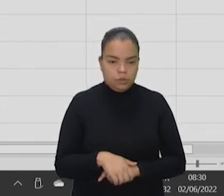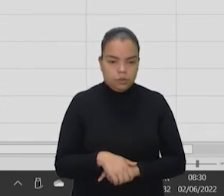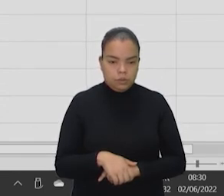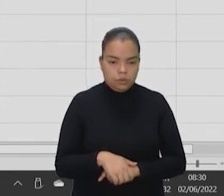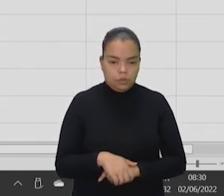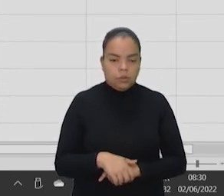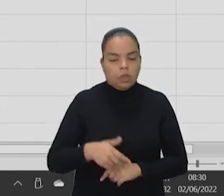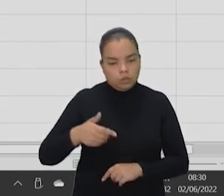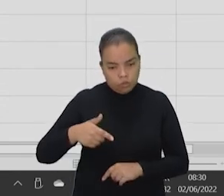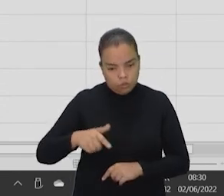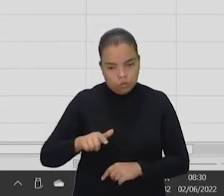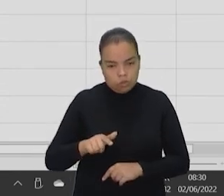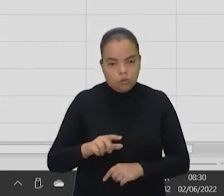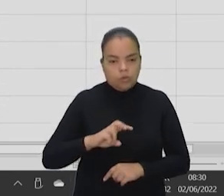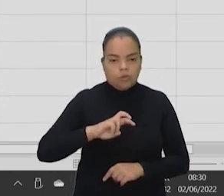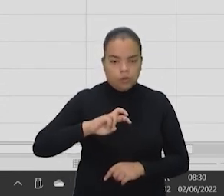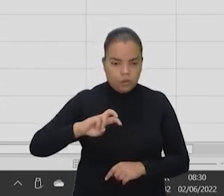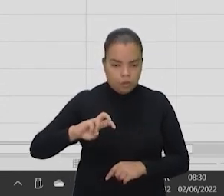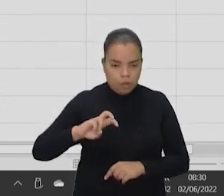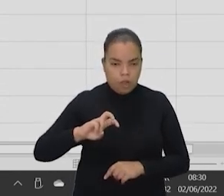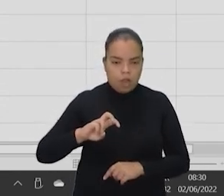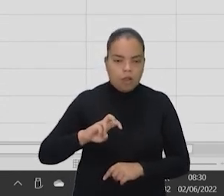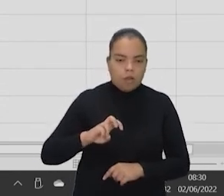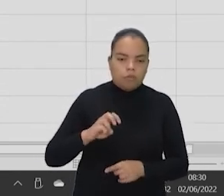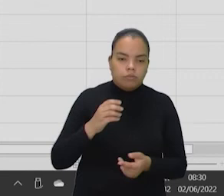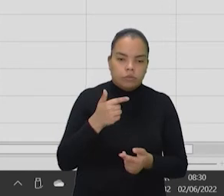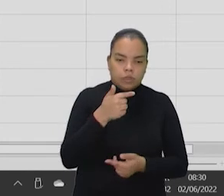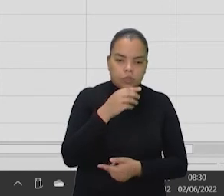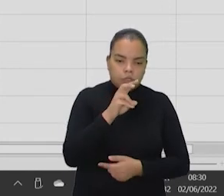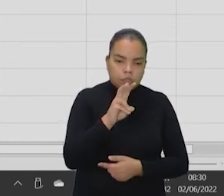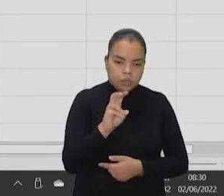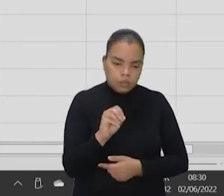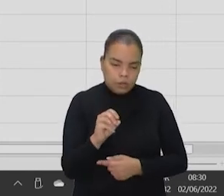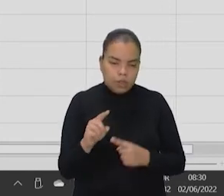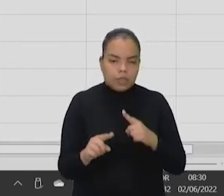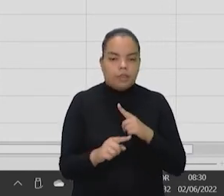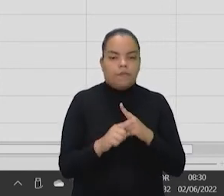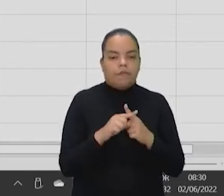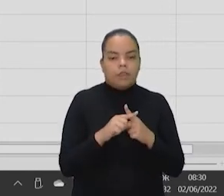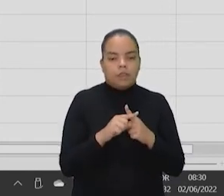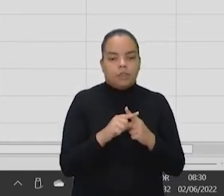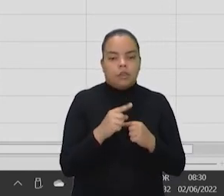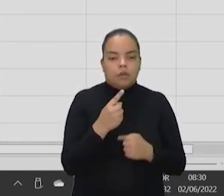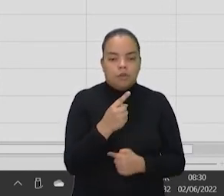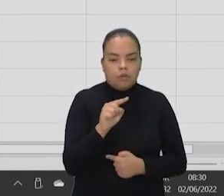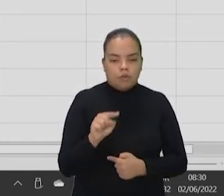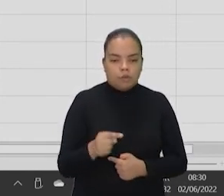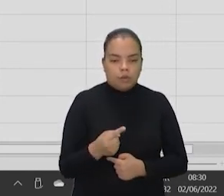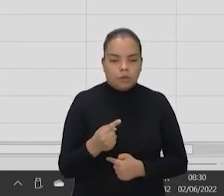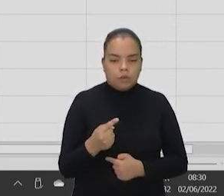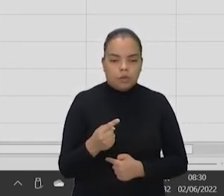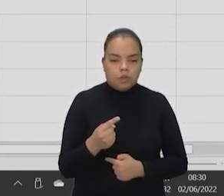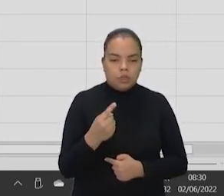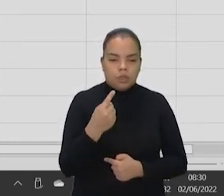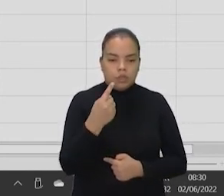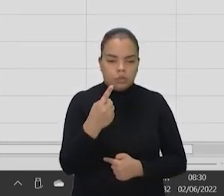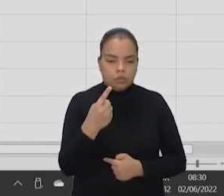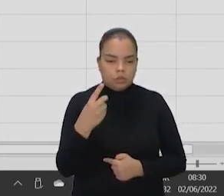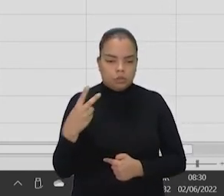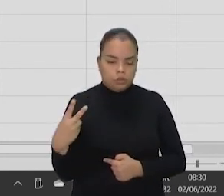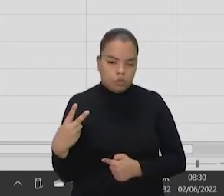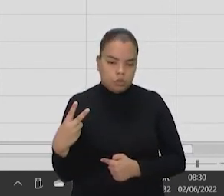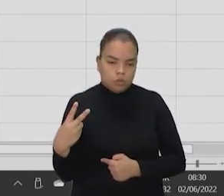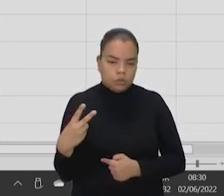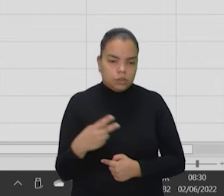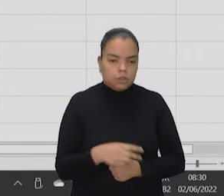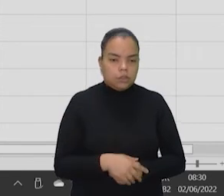faz de novo. Igual, ó, valor inicial vezes agora 12%, né? Que a